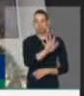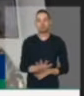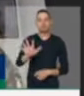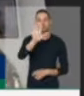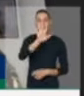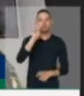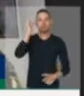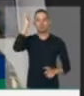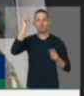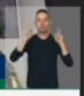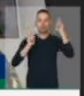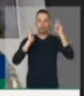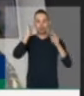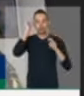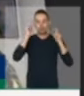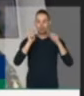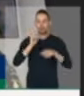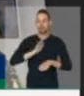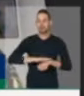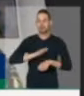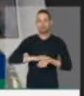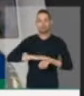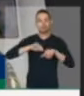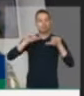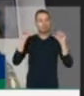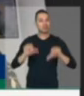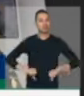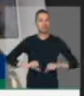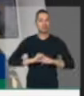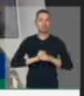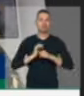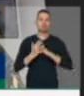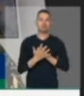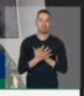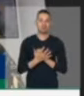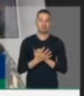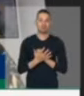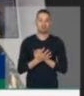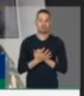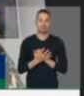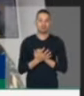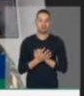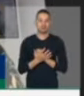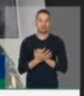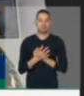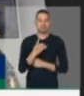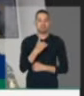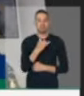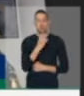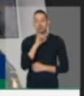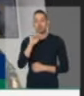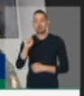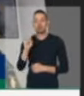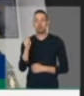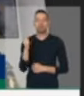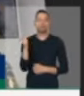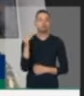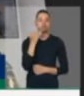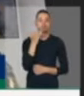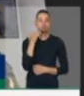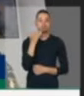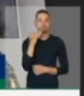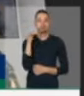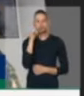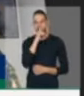no seu pior momento e ontem nós vivemos um dia absolutamente fora do que é o